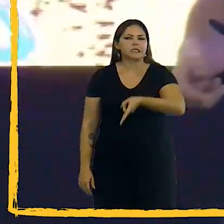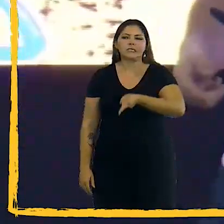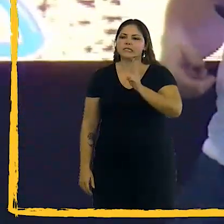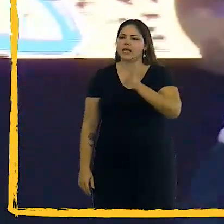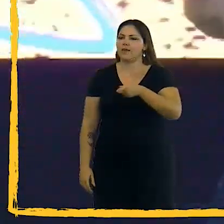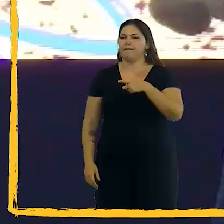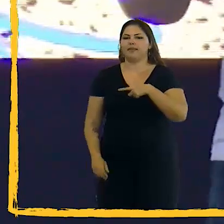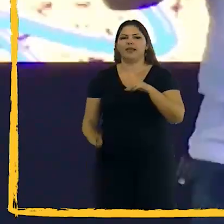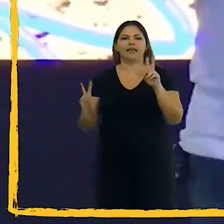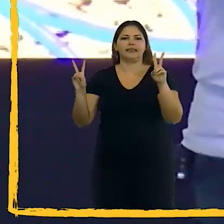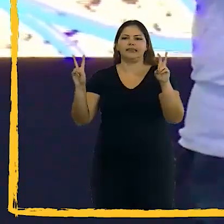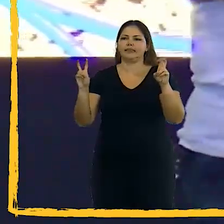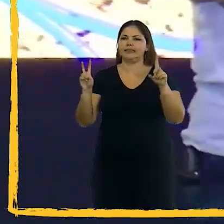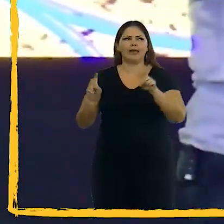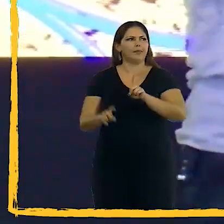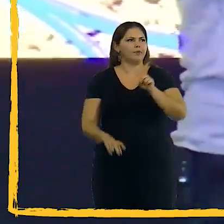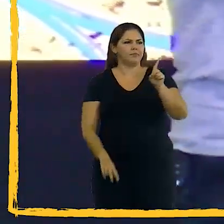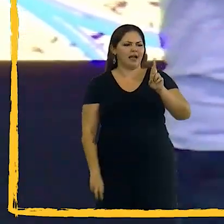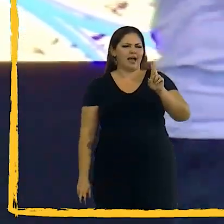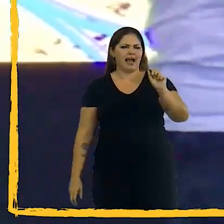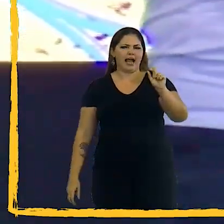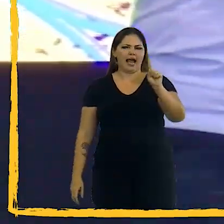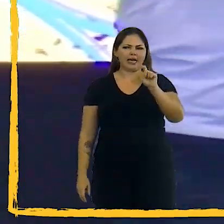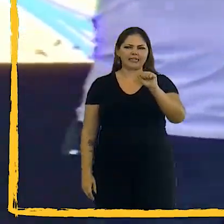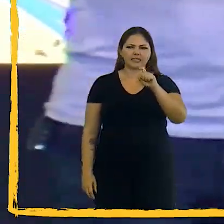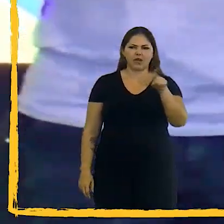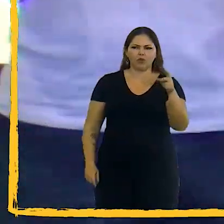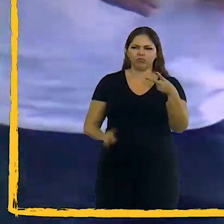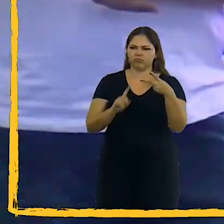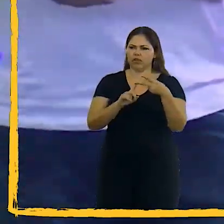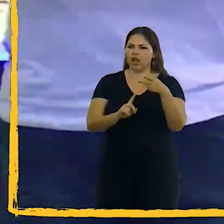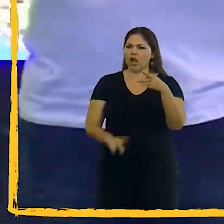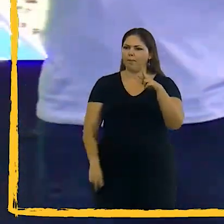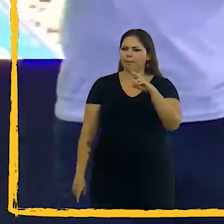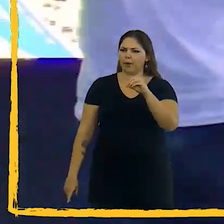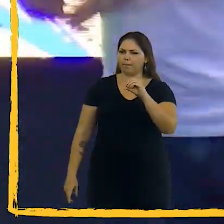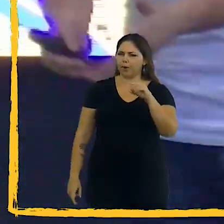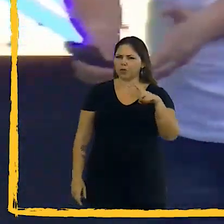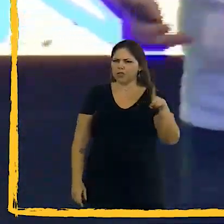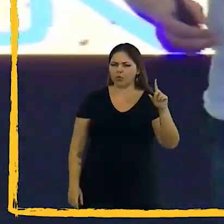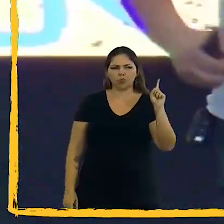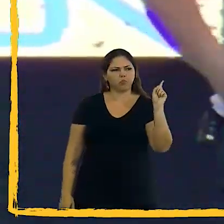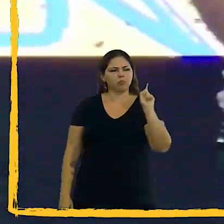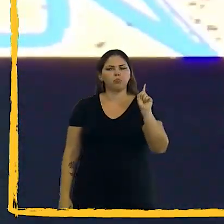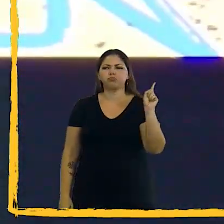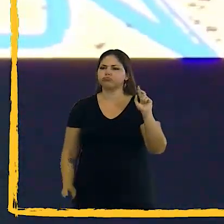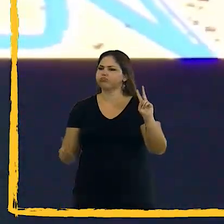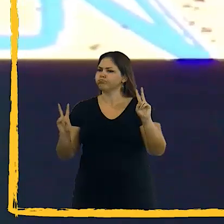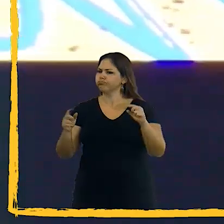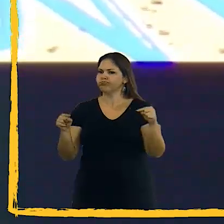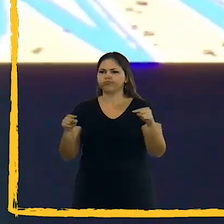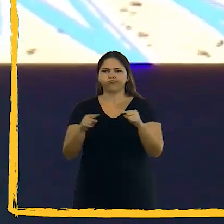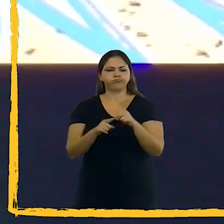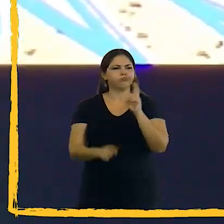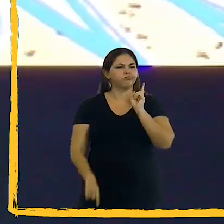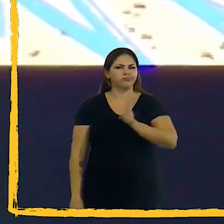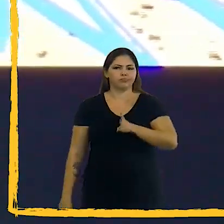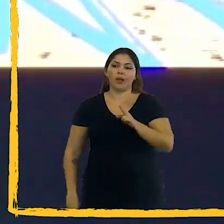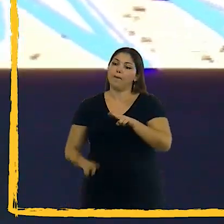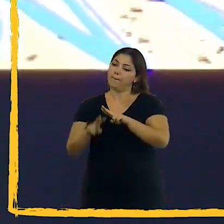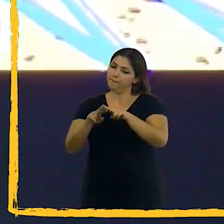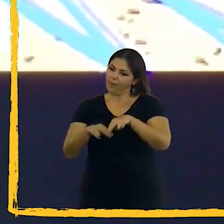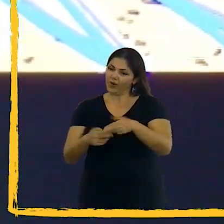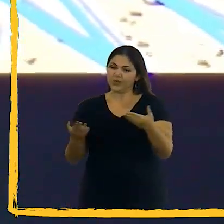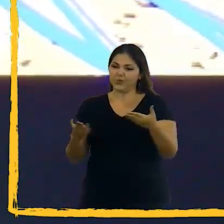razão toda hora tá aparecendo uma proporção tá e em cima disso é que eu tô trazendo a aula de hoje